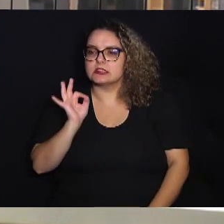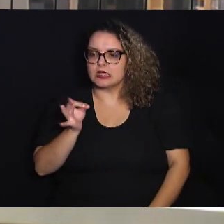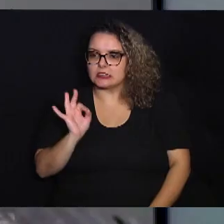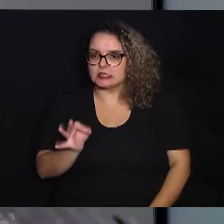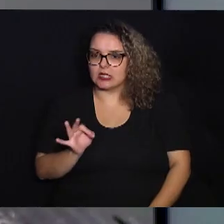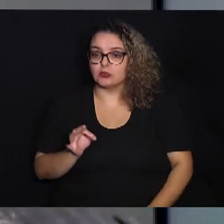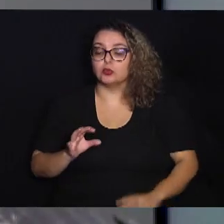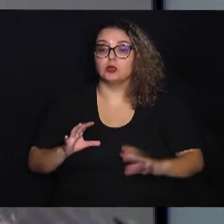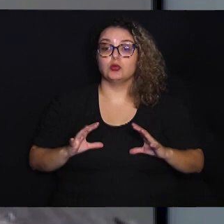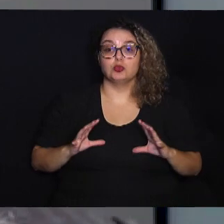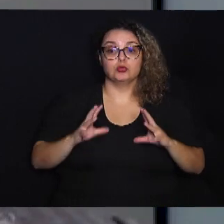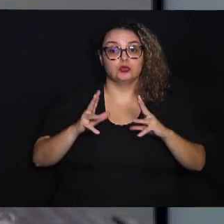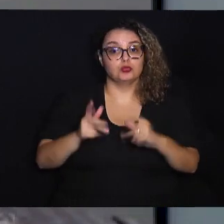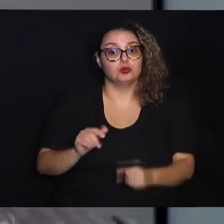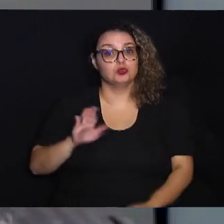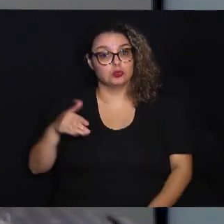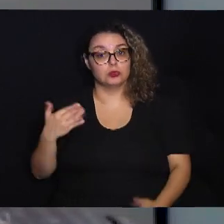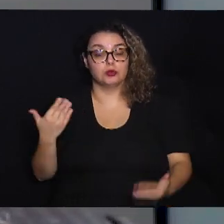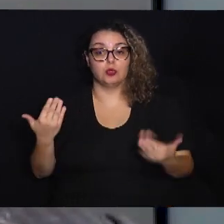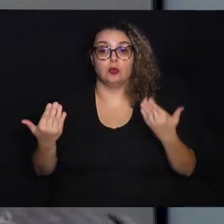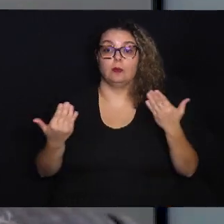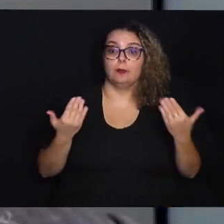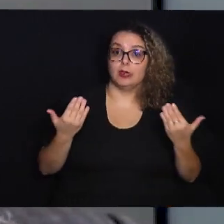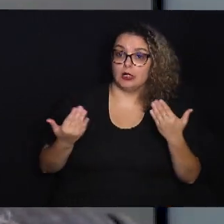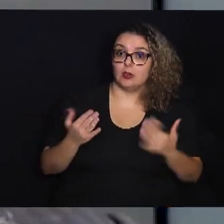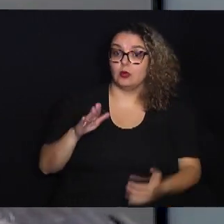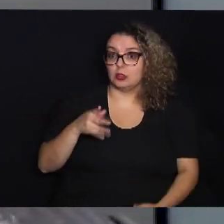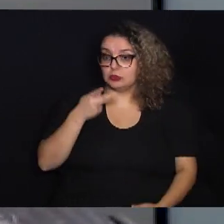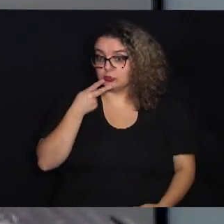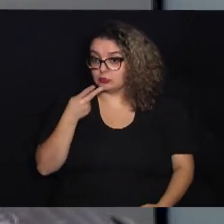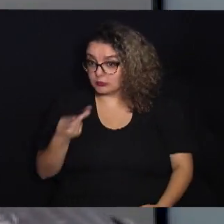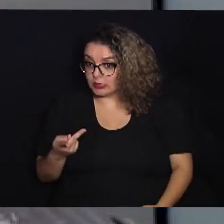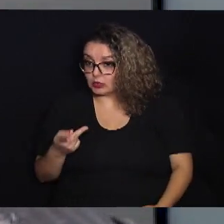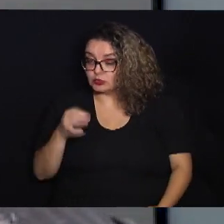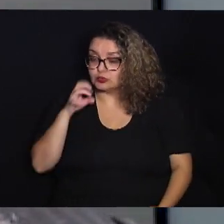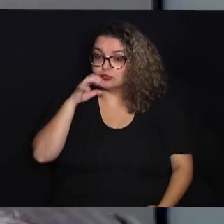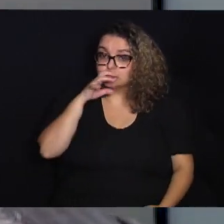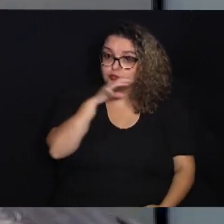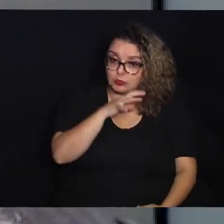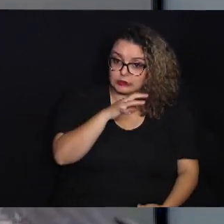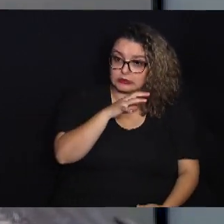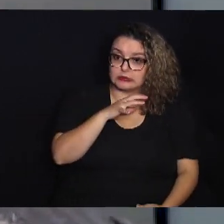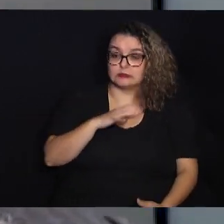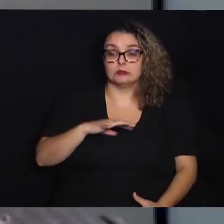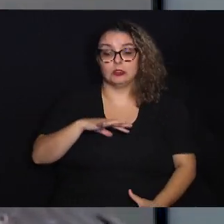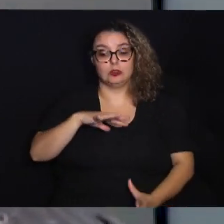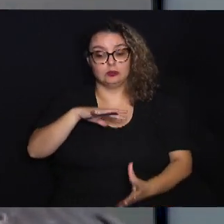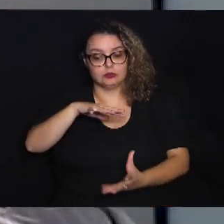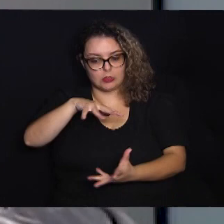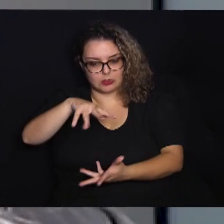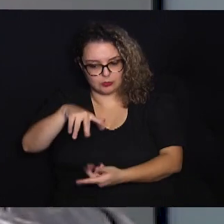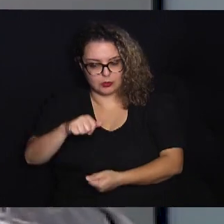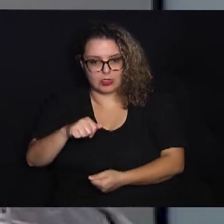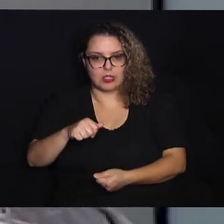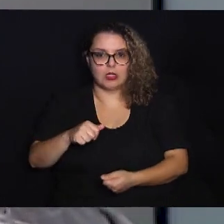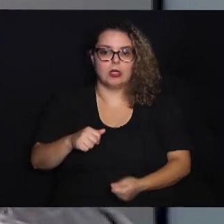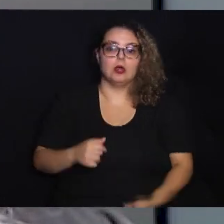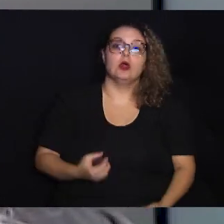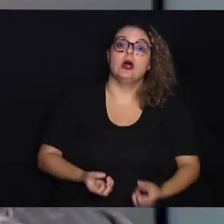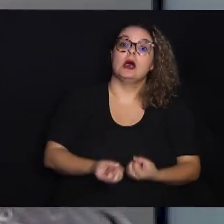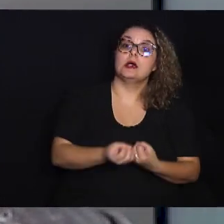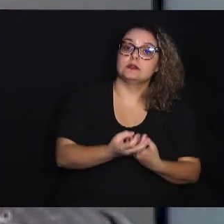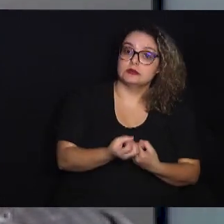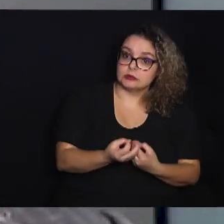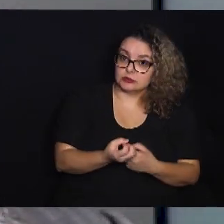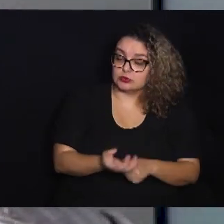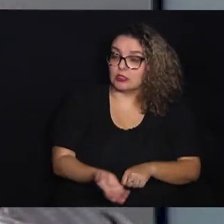Sim, exatamente. Tudo quando a gente compara, né? Quando a gente fala do aquecimento global, a gente leva em